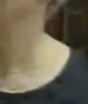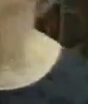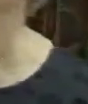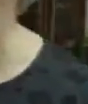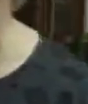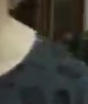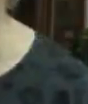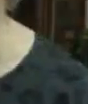let